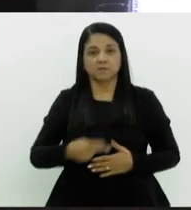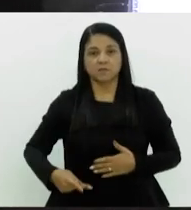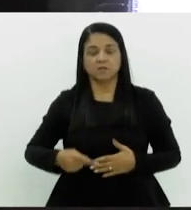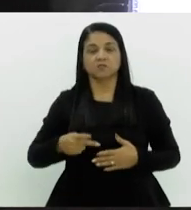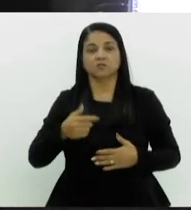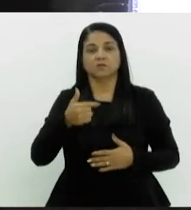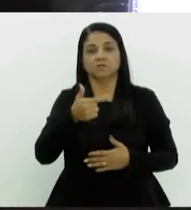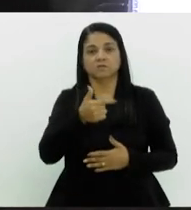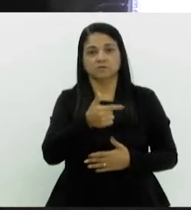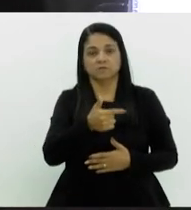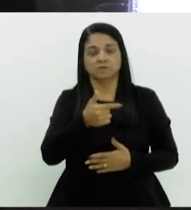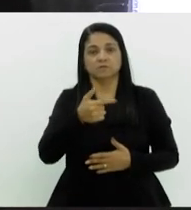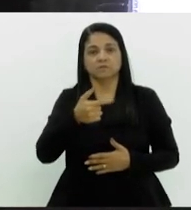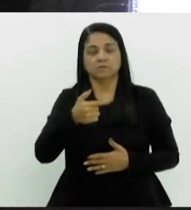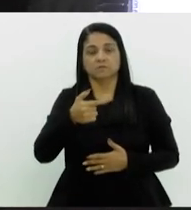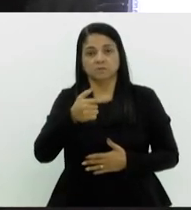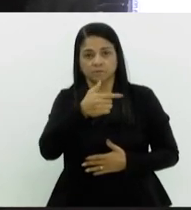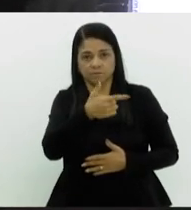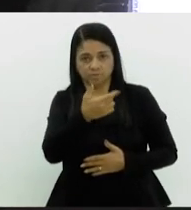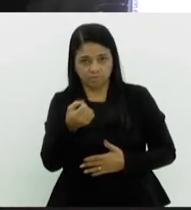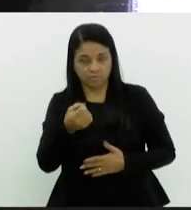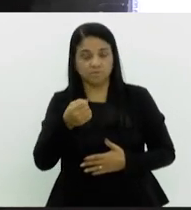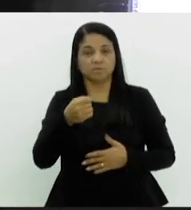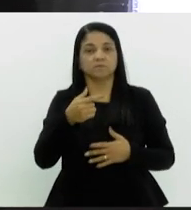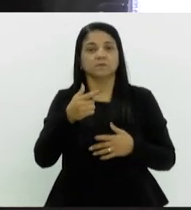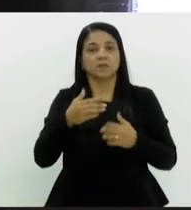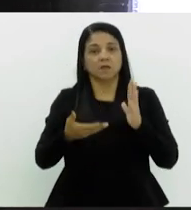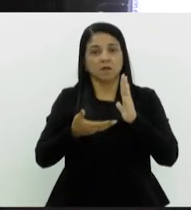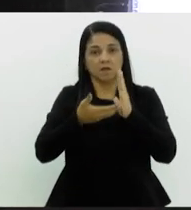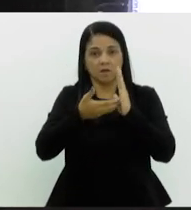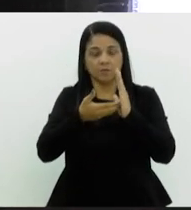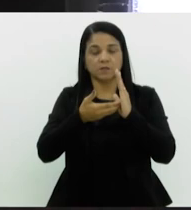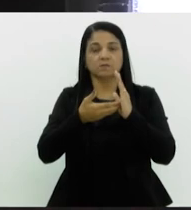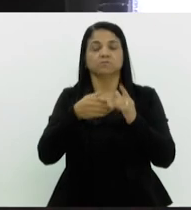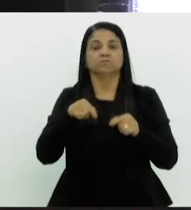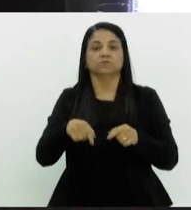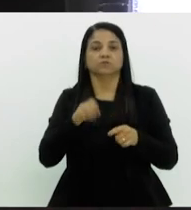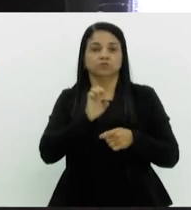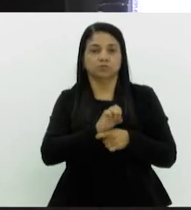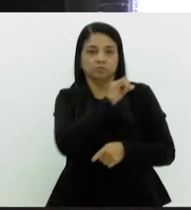Câmara de Direito Privado do Tribunal de Justiça do Estado do Rio de Janeiro,